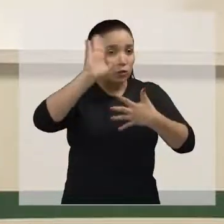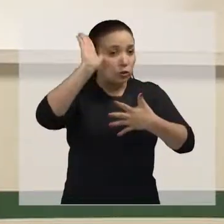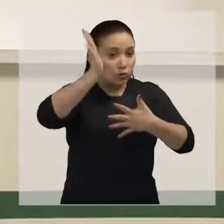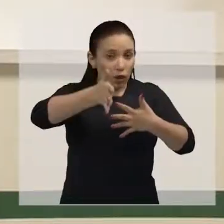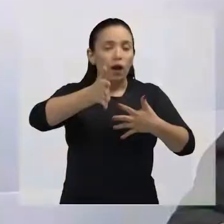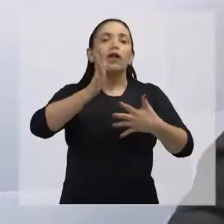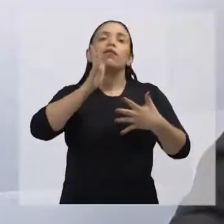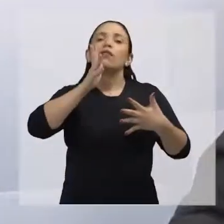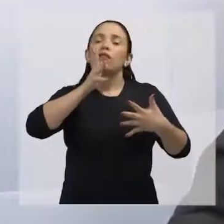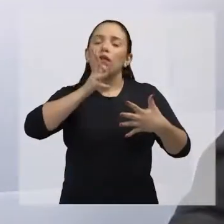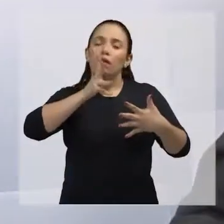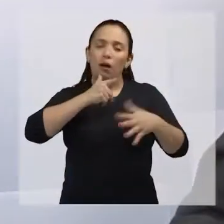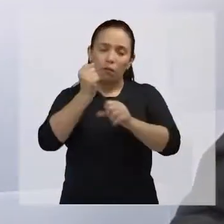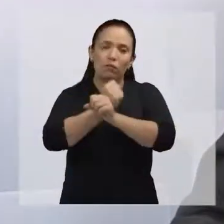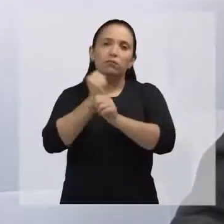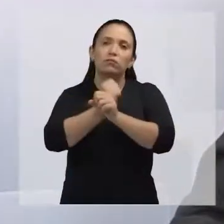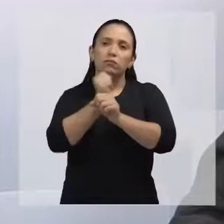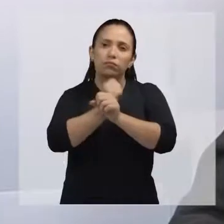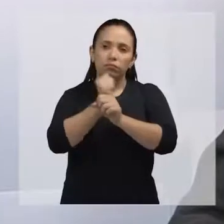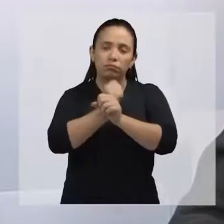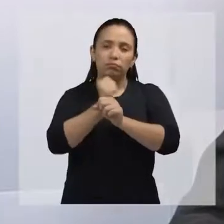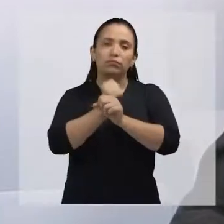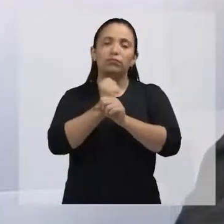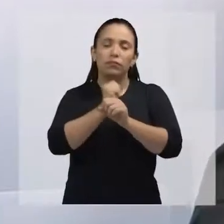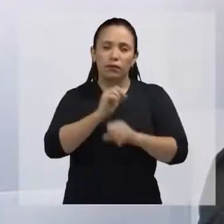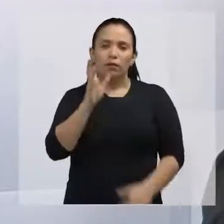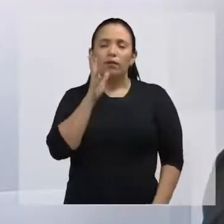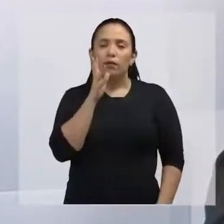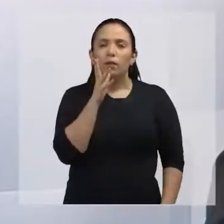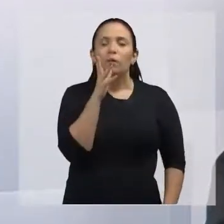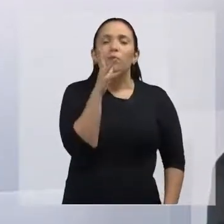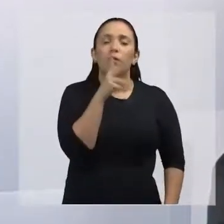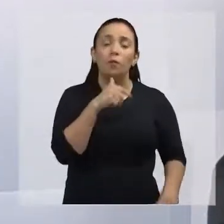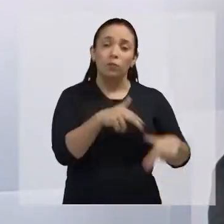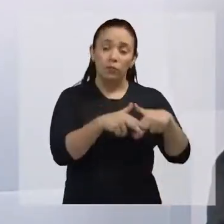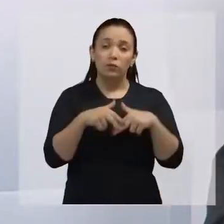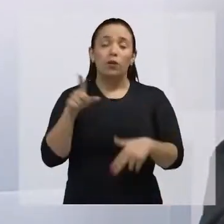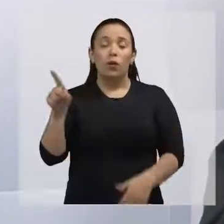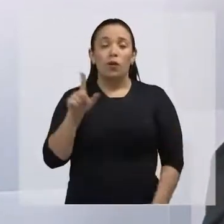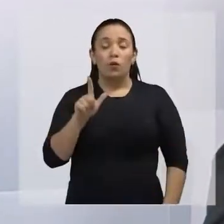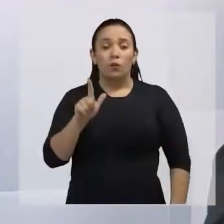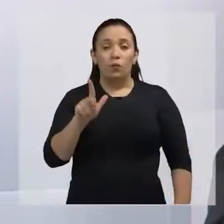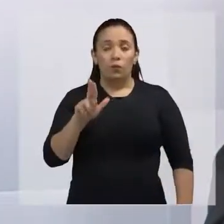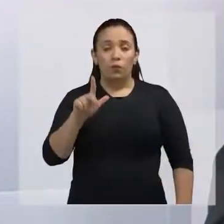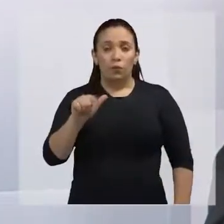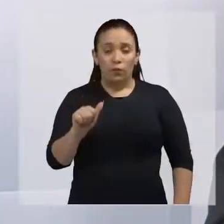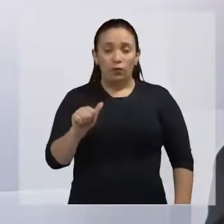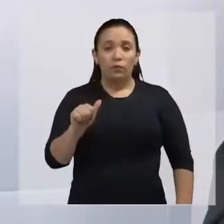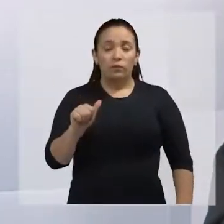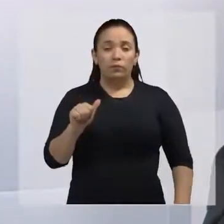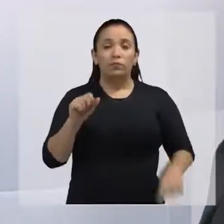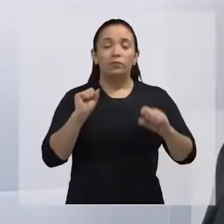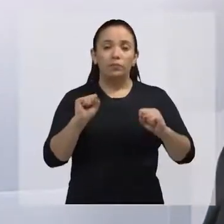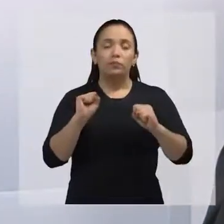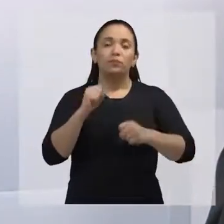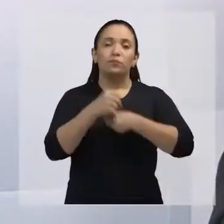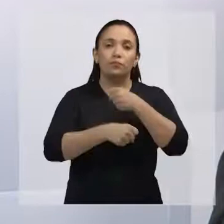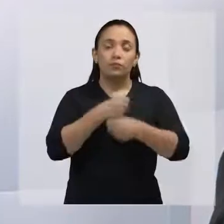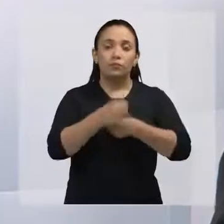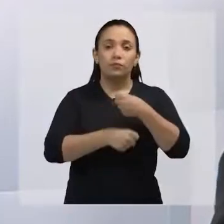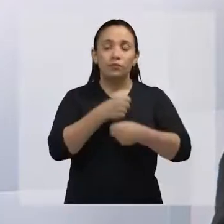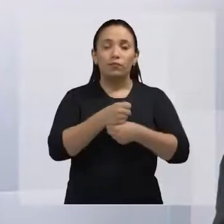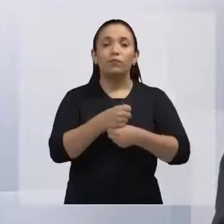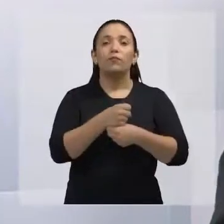trâmite longo, que literalmente deixaria o ex-presidente Luiz Inácio Lula da Silva durante esse